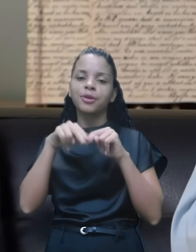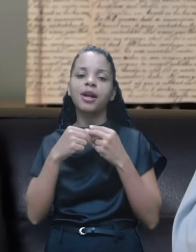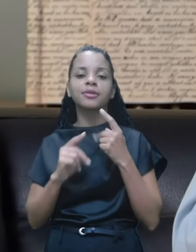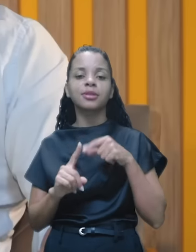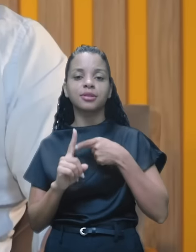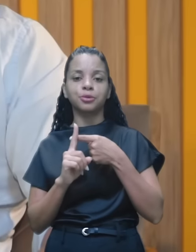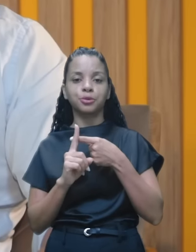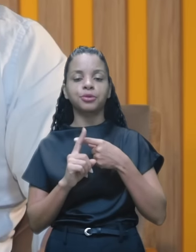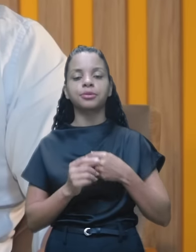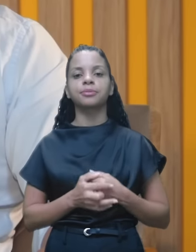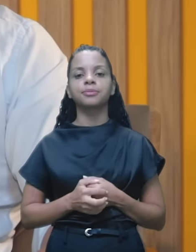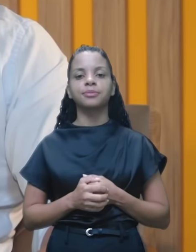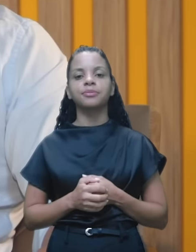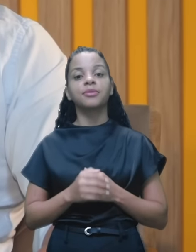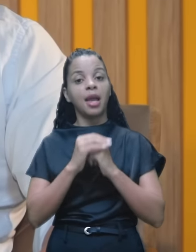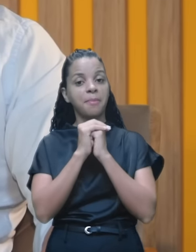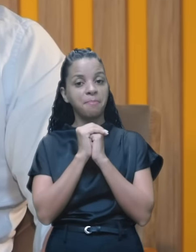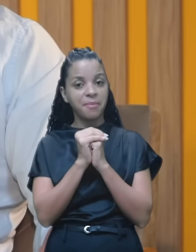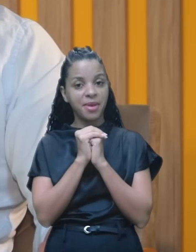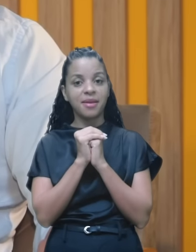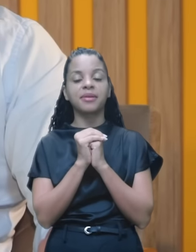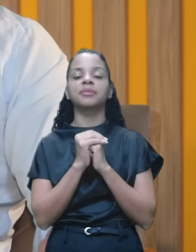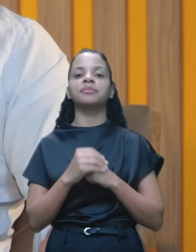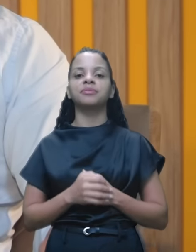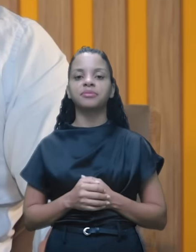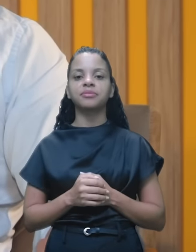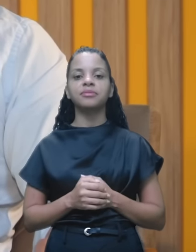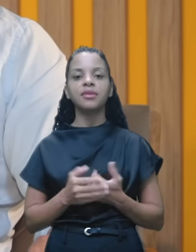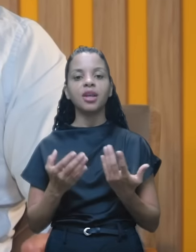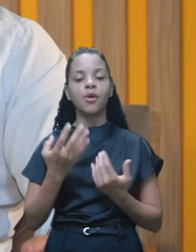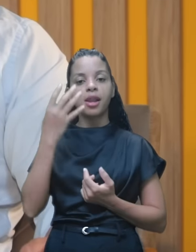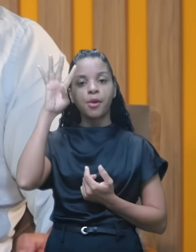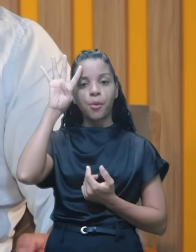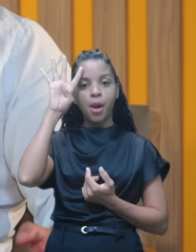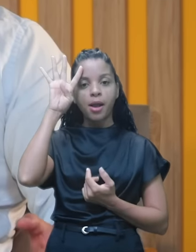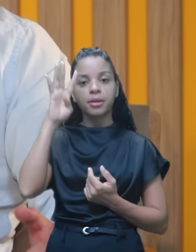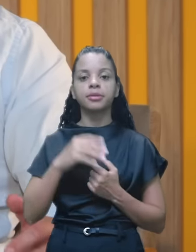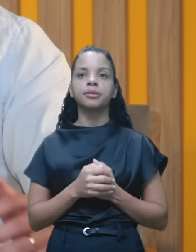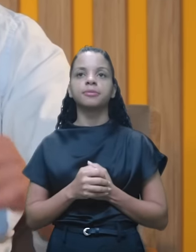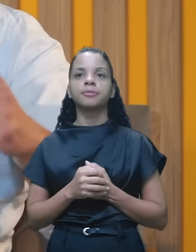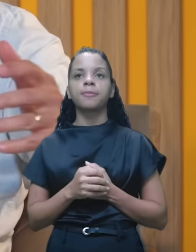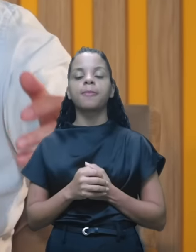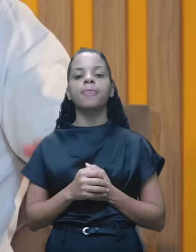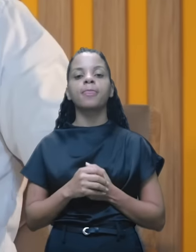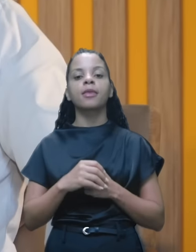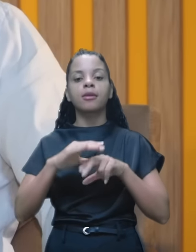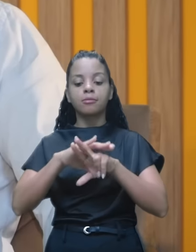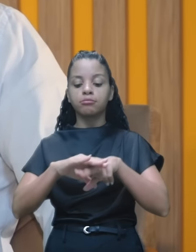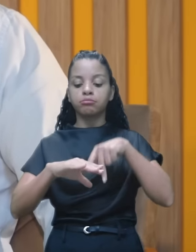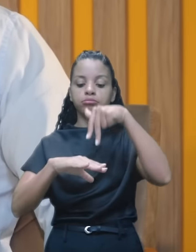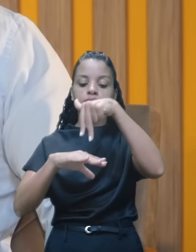do Calvário. Amém. Louvado seja Deus por isso. E chegamos agora na quarta-feira, pastor, nós temos aqui o túmulo